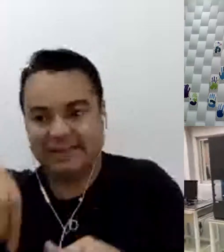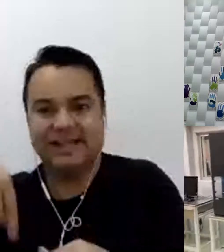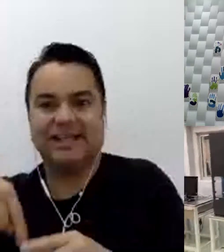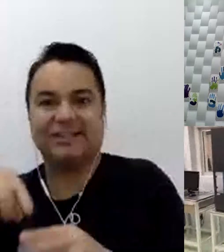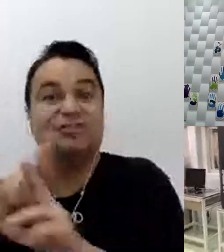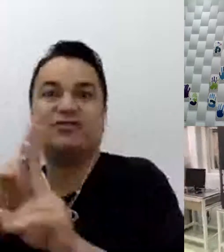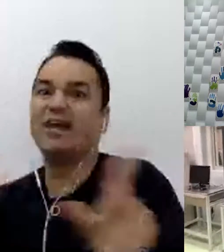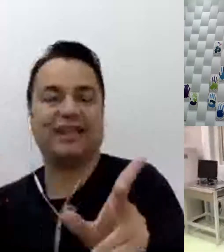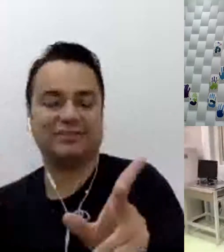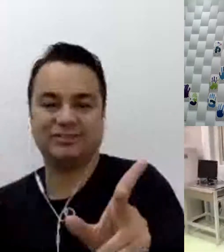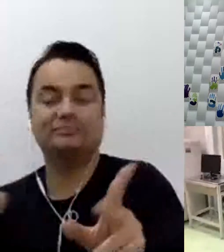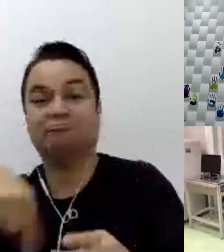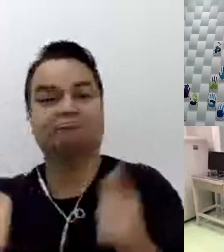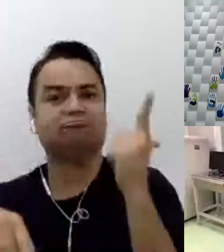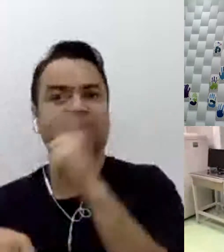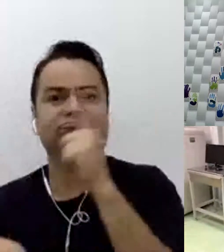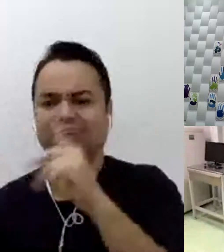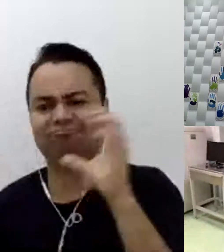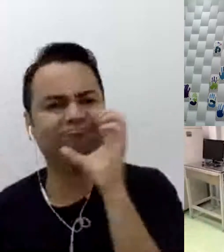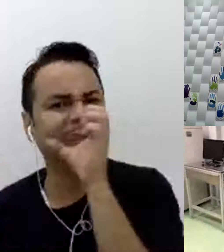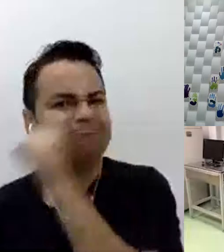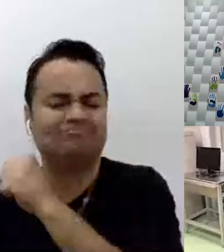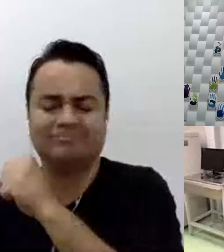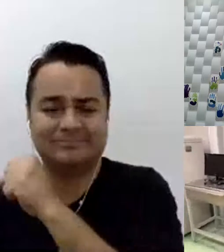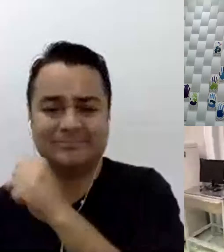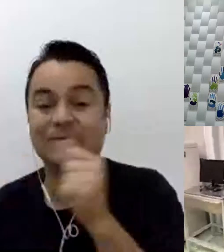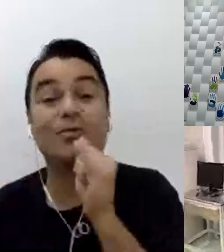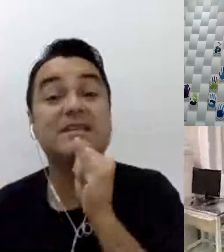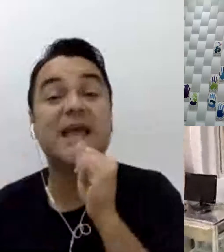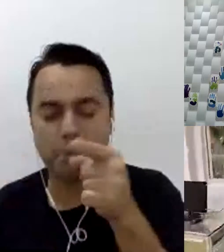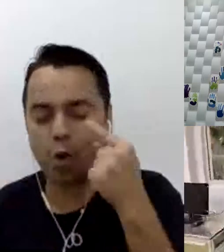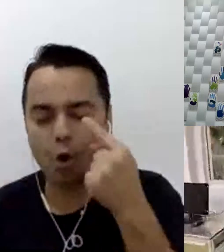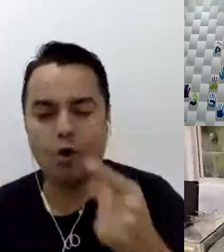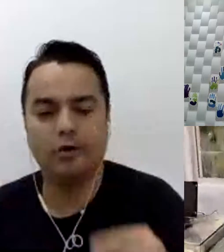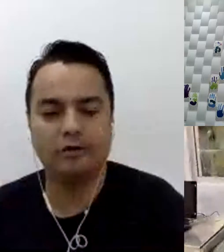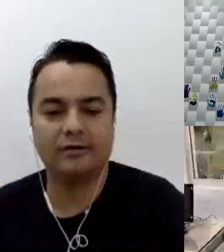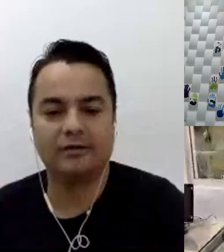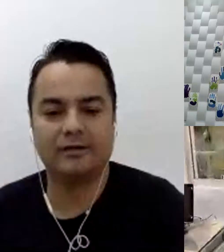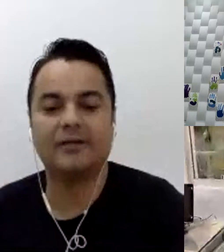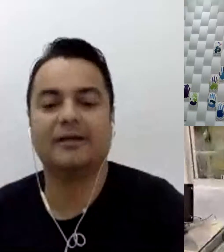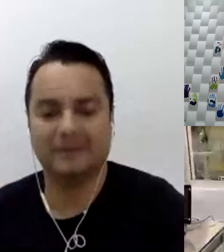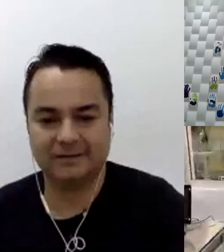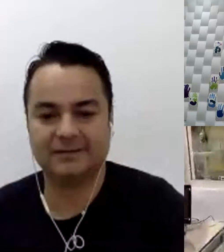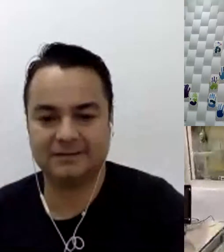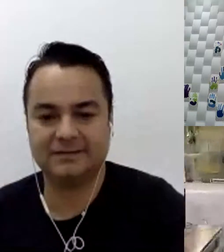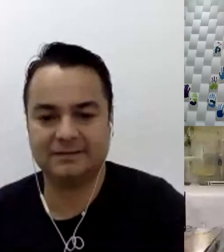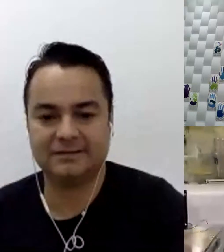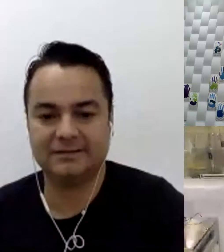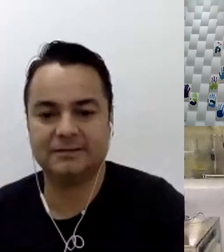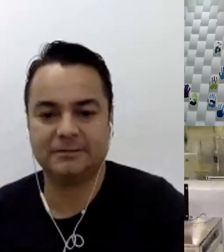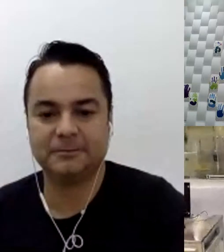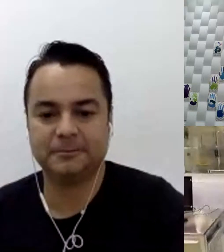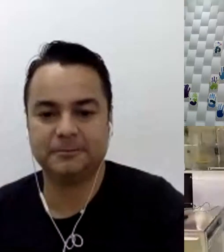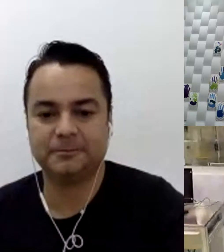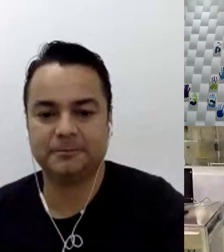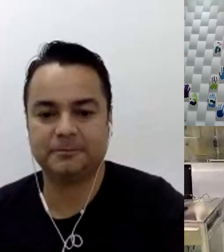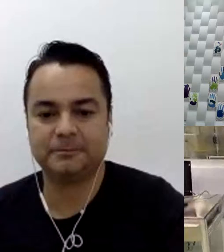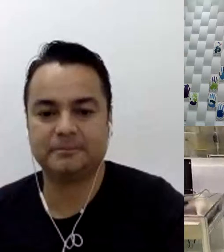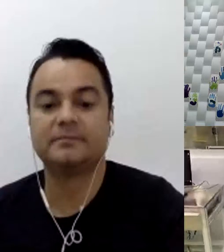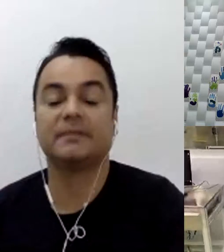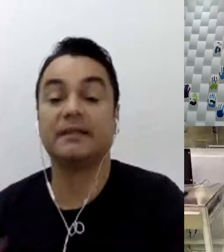gente faz isso extremamente rápido. Aqui está um exemplo, a nossa célula de manufatura aditiva. Aqui está uma máquina